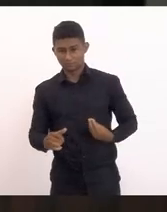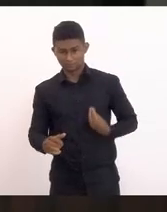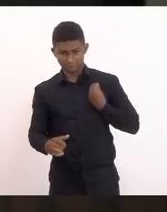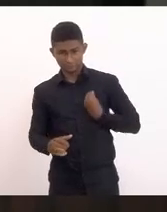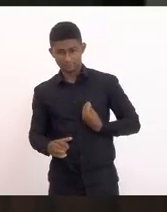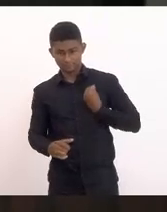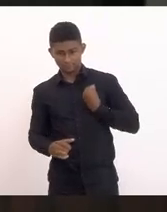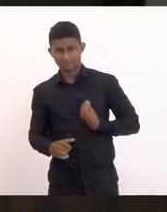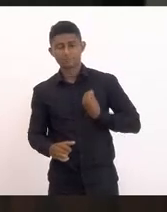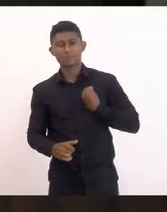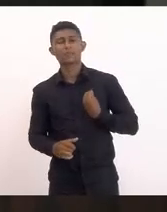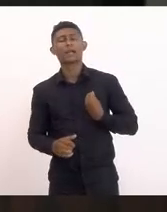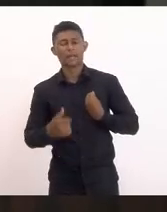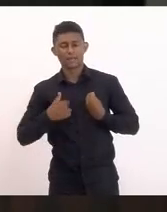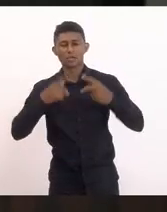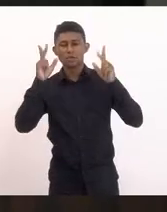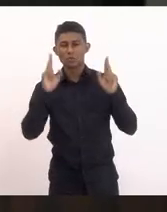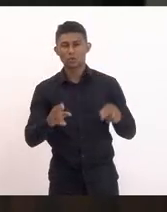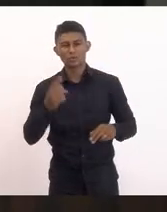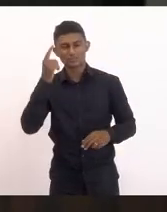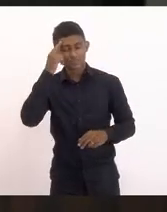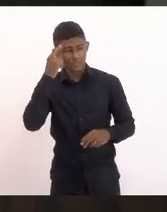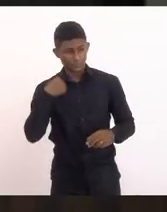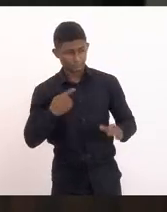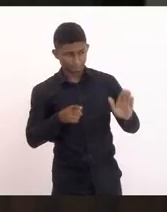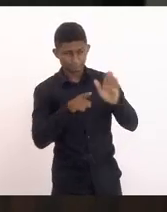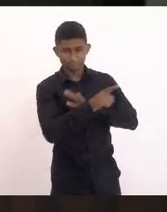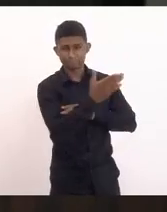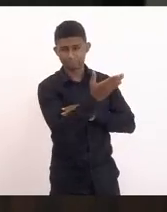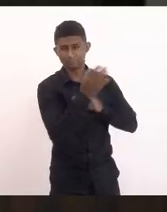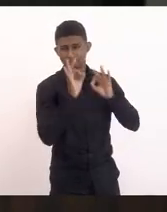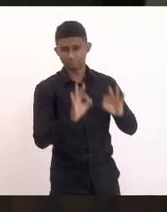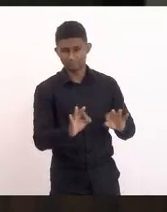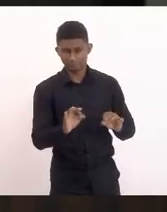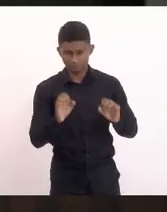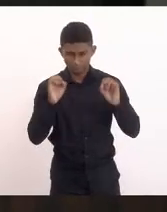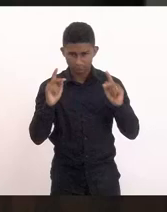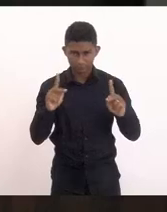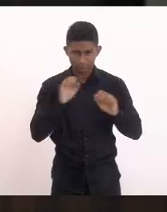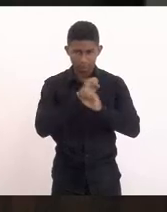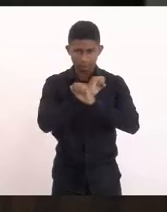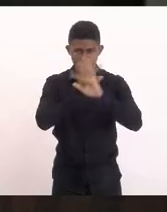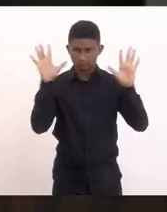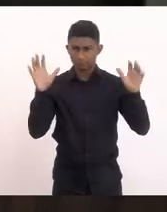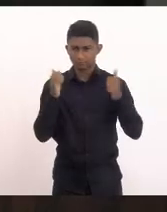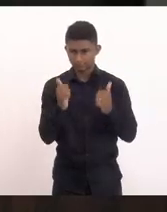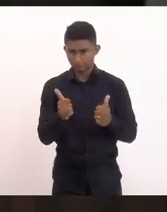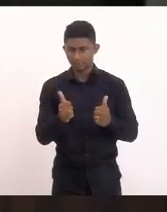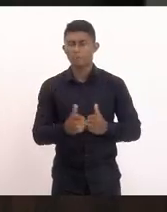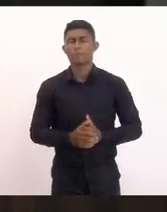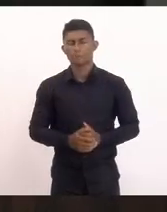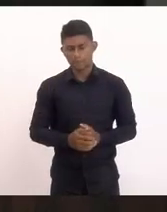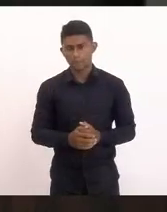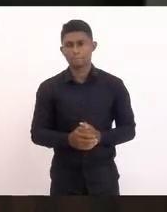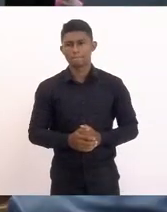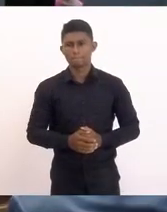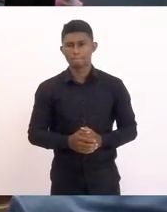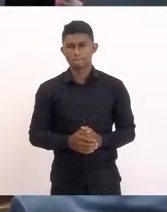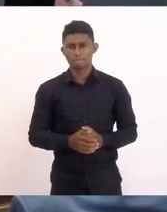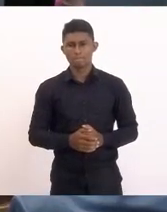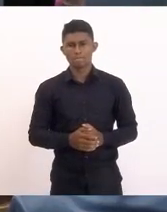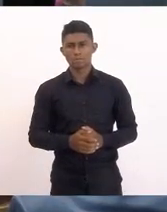na questão do deputado Carlos Macedo, consultando o líder. Ok? Está claro? Ok. Então, questão de deputada